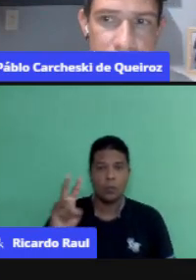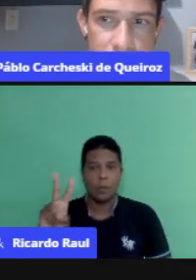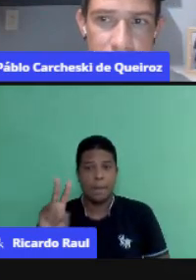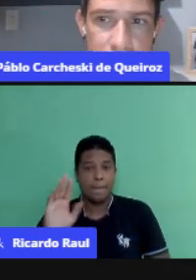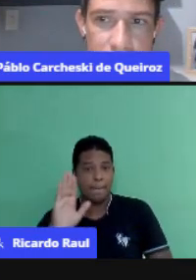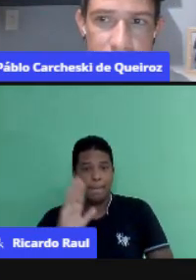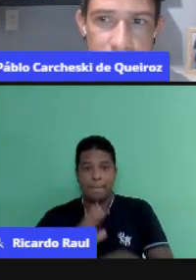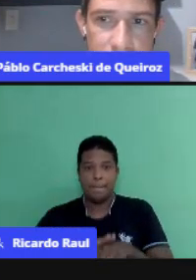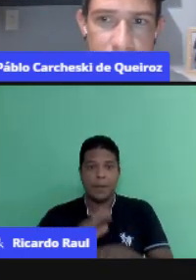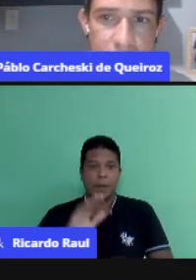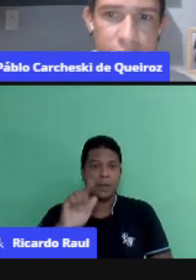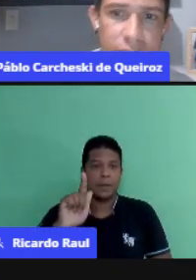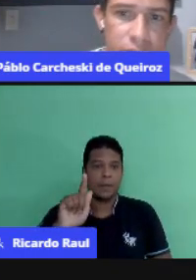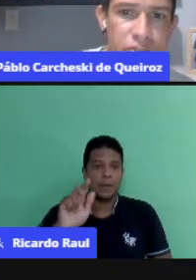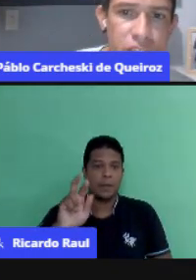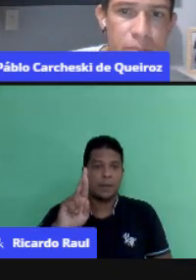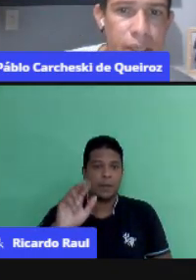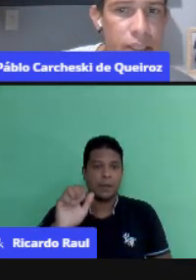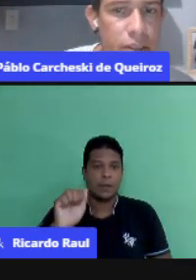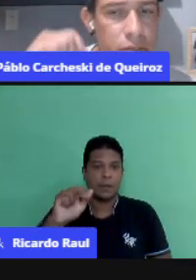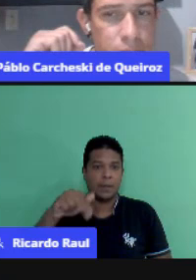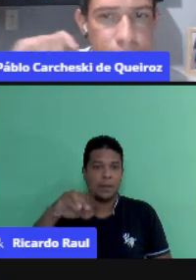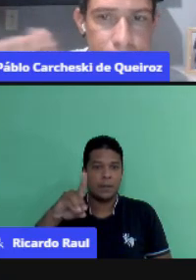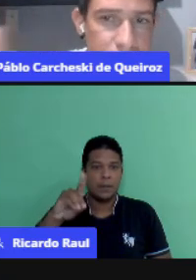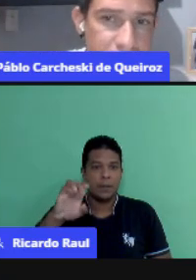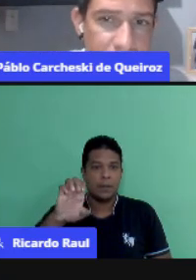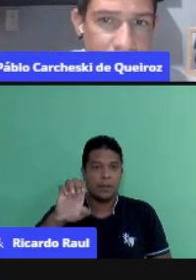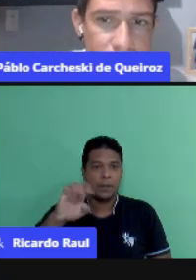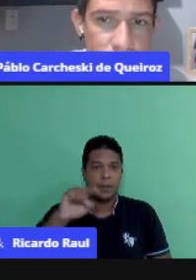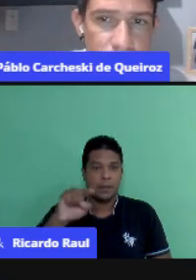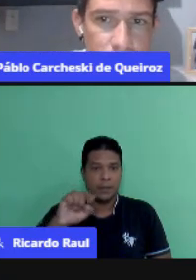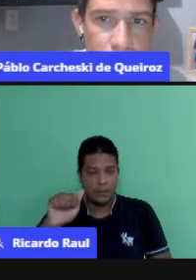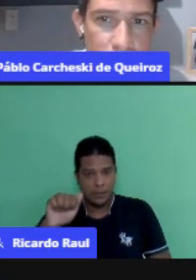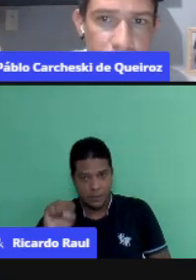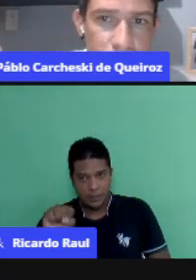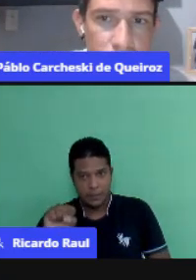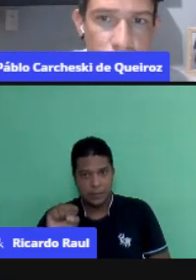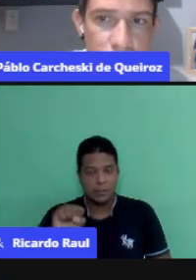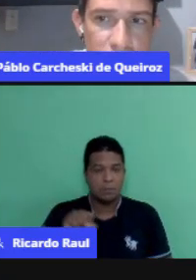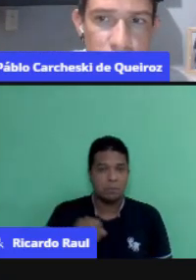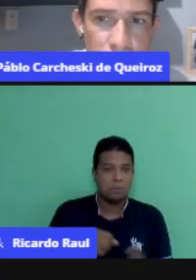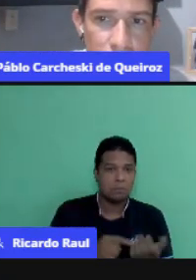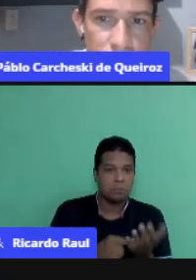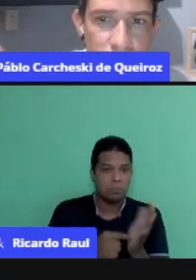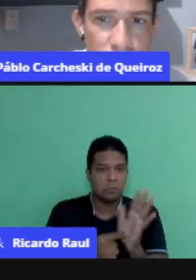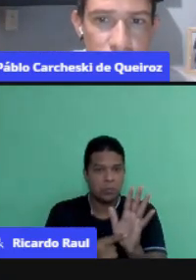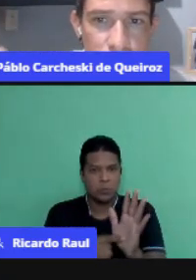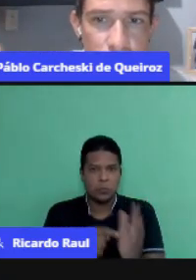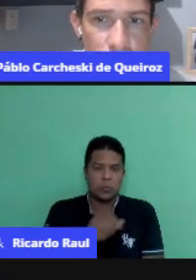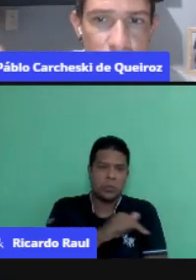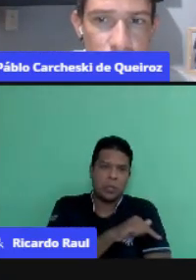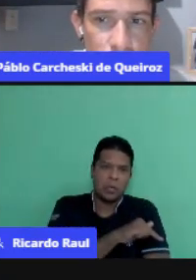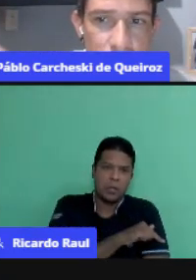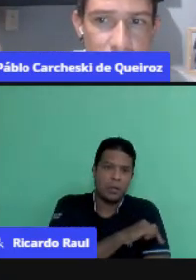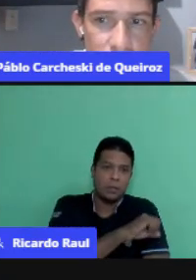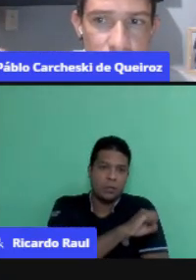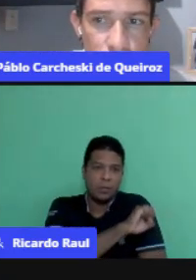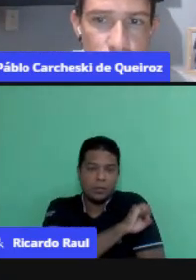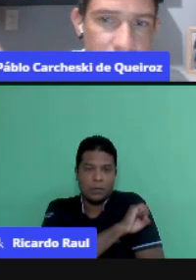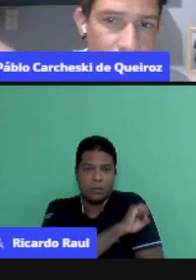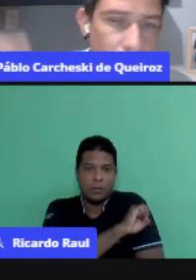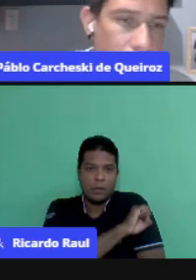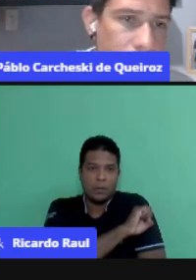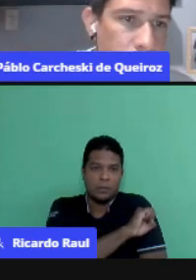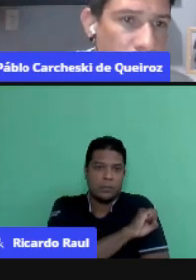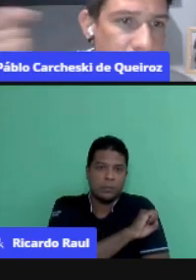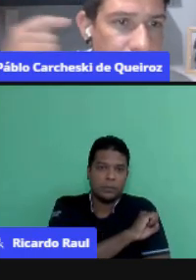Então, parece que aqui fica bem destacado isso, né? Talvez no 7º, 8º ano a gente envolva lá relação entre